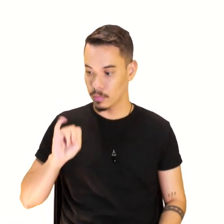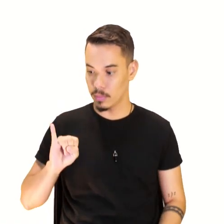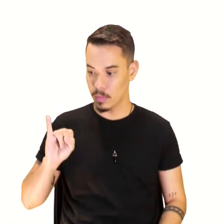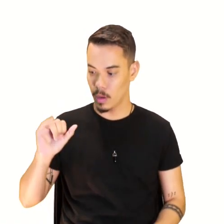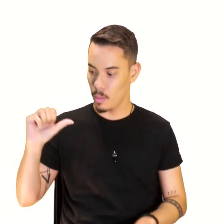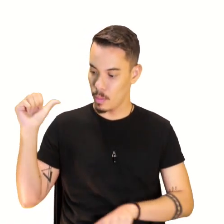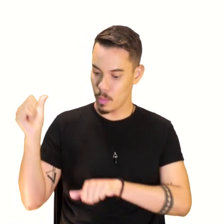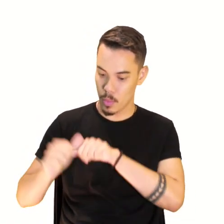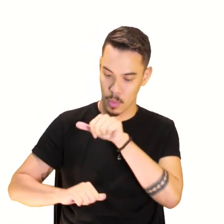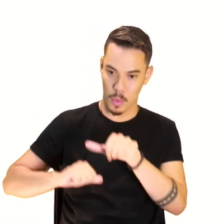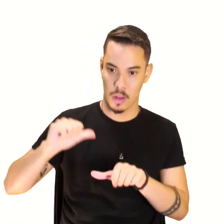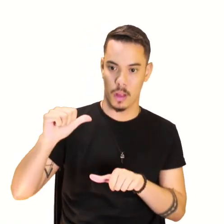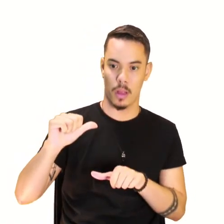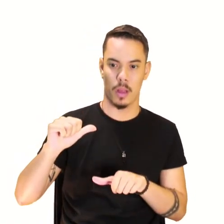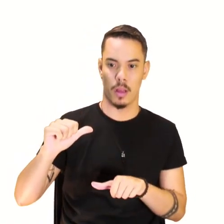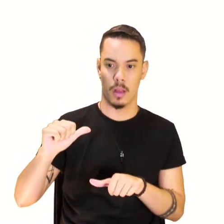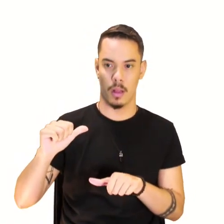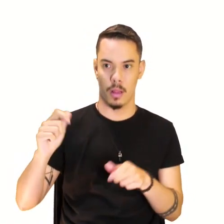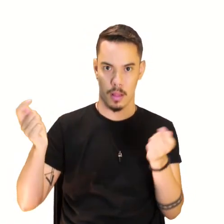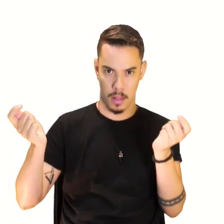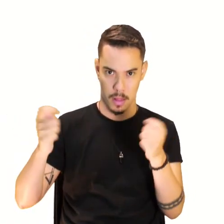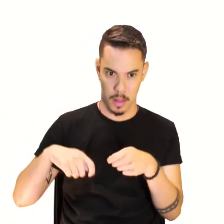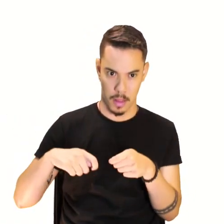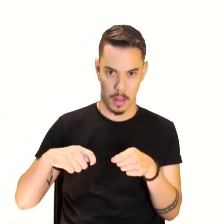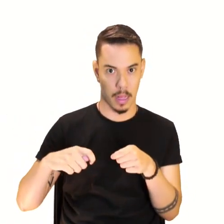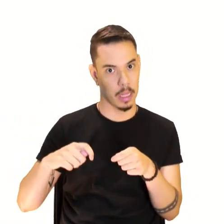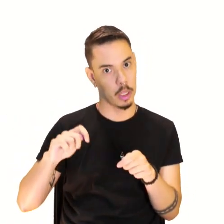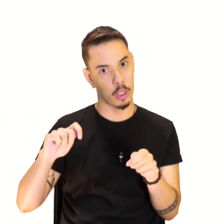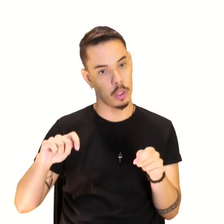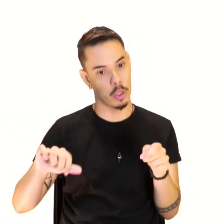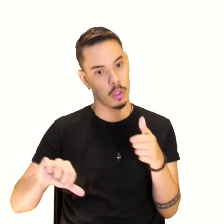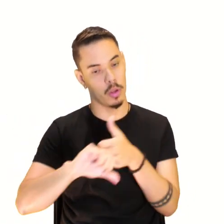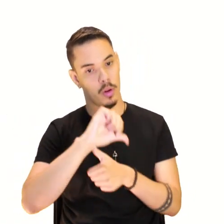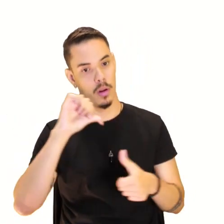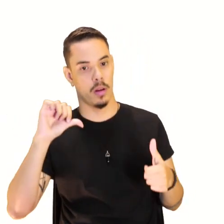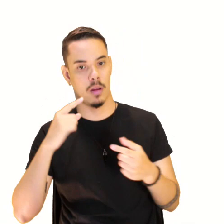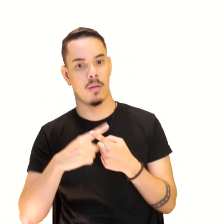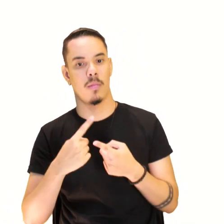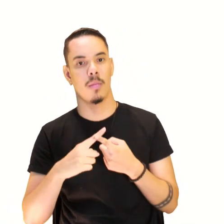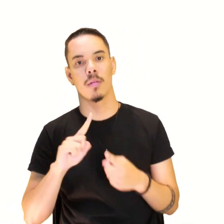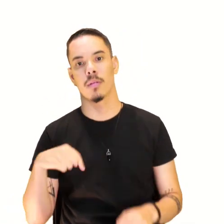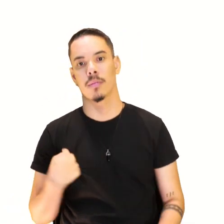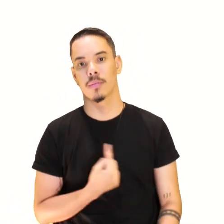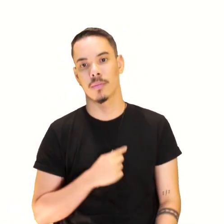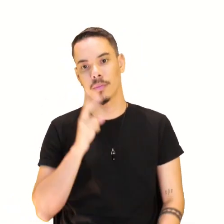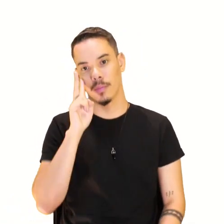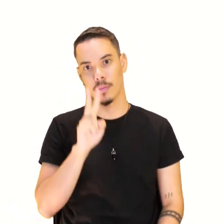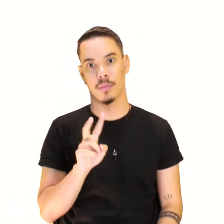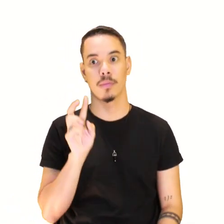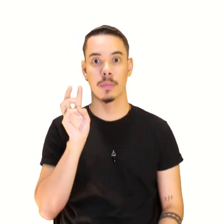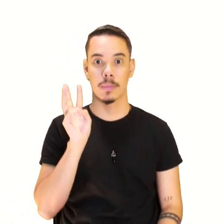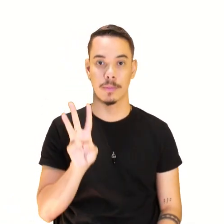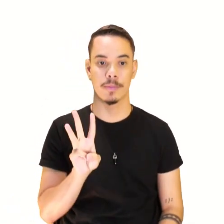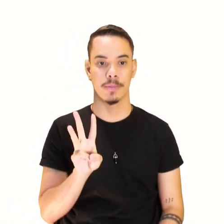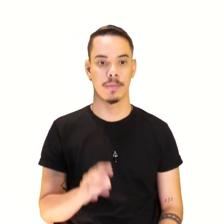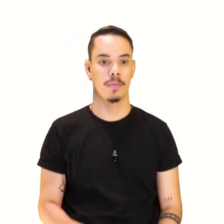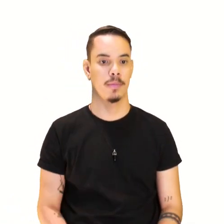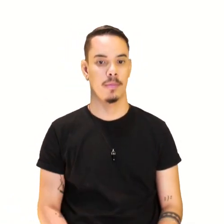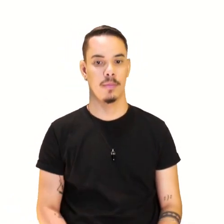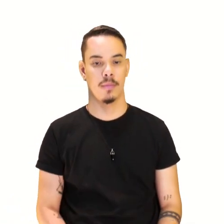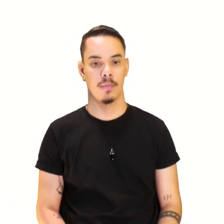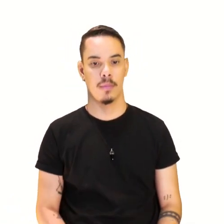as razões e isso aí é bom a gente inverte R né porque a gente está analisando grandezas então o ideal é a gente dá uma